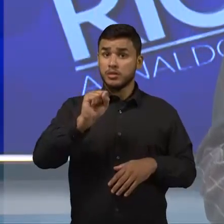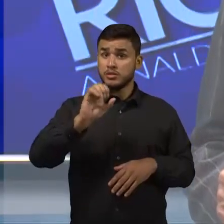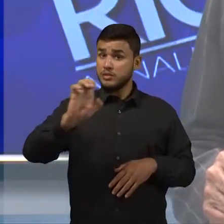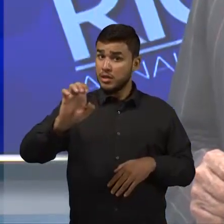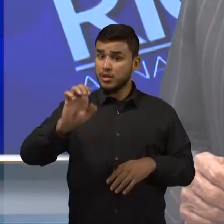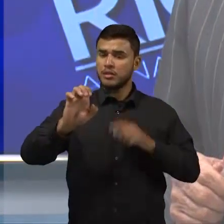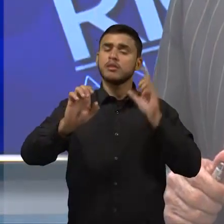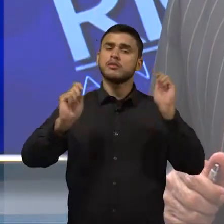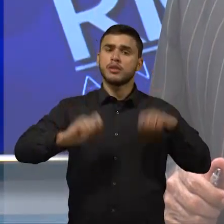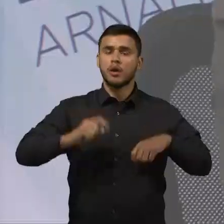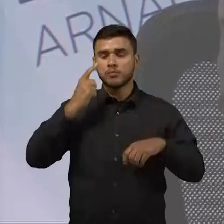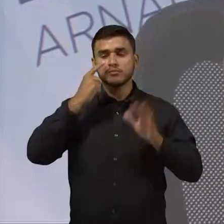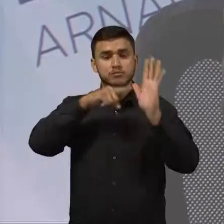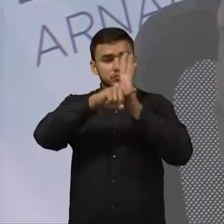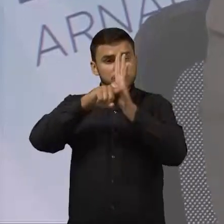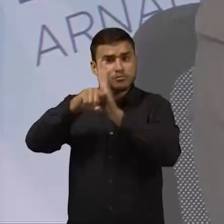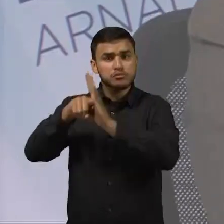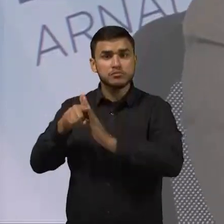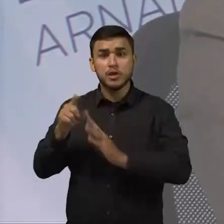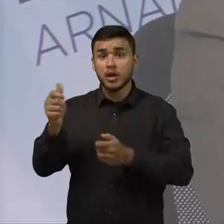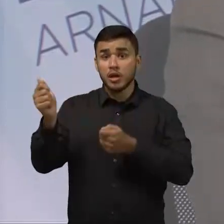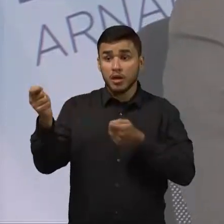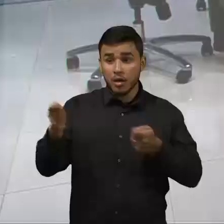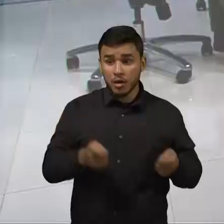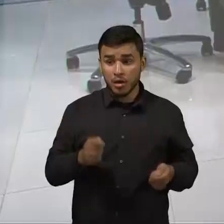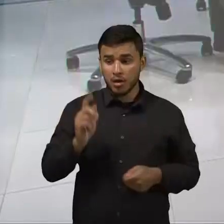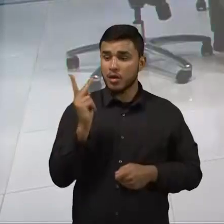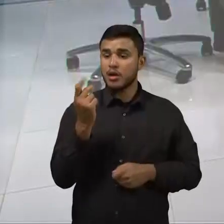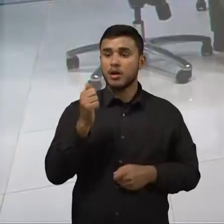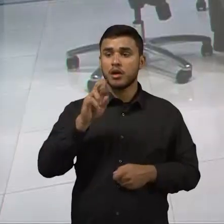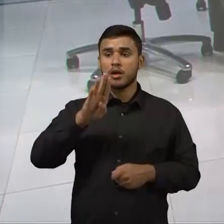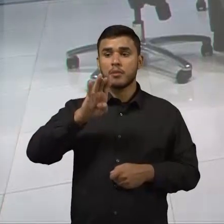para que examine diretamente o habeas corpus. Dirá o Supremo